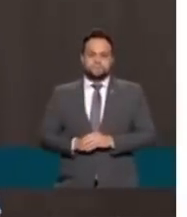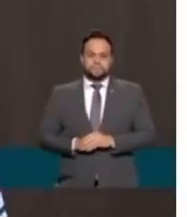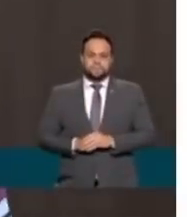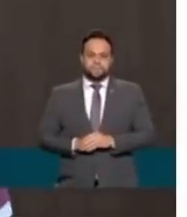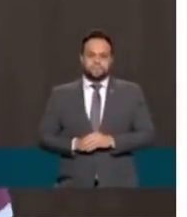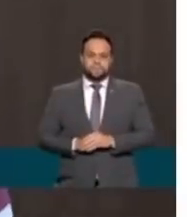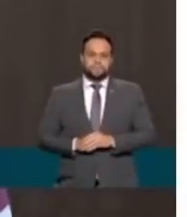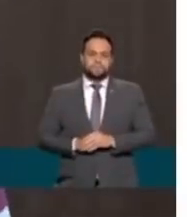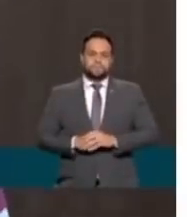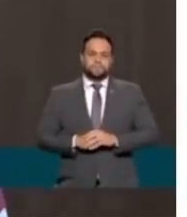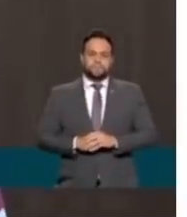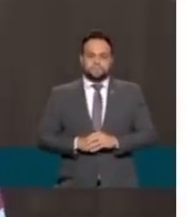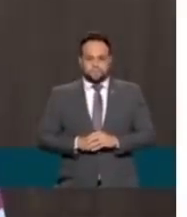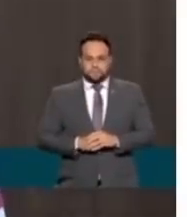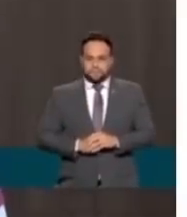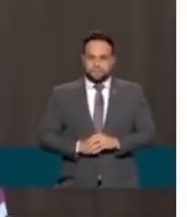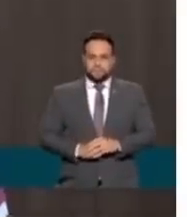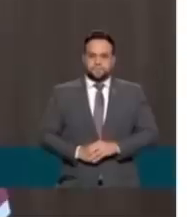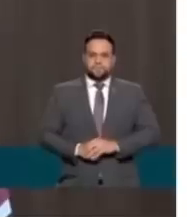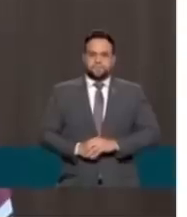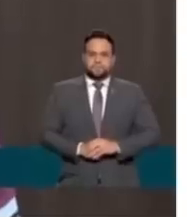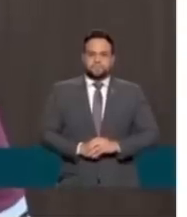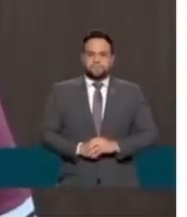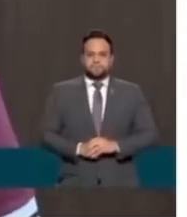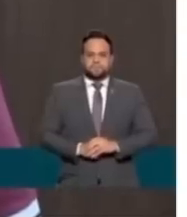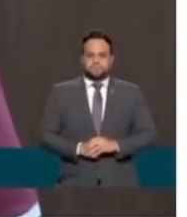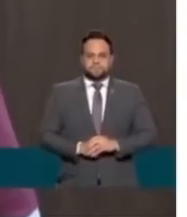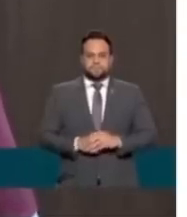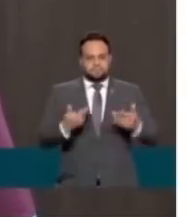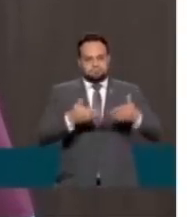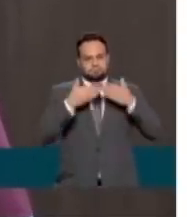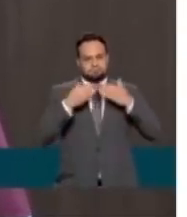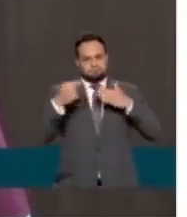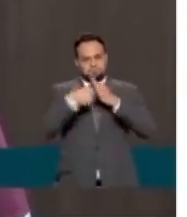Não dá pra ouvir direito o que ela fala, mas olha a cara dele.